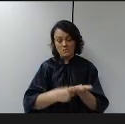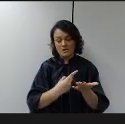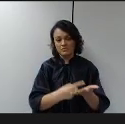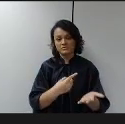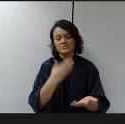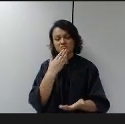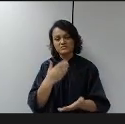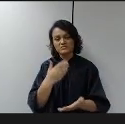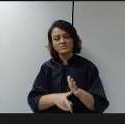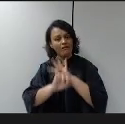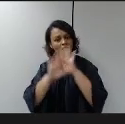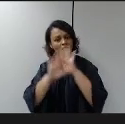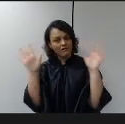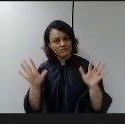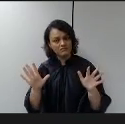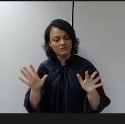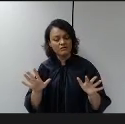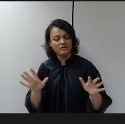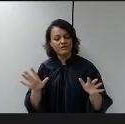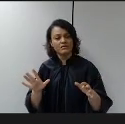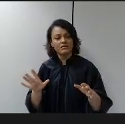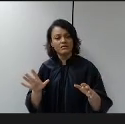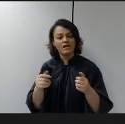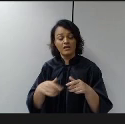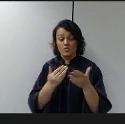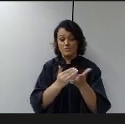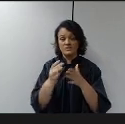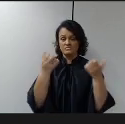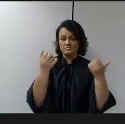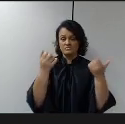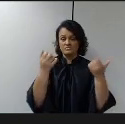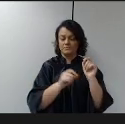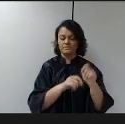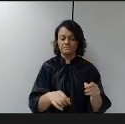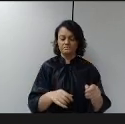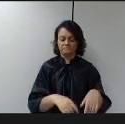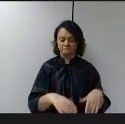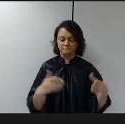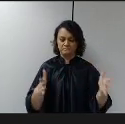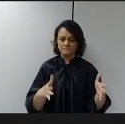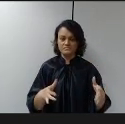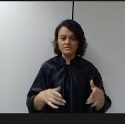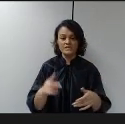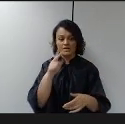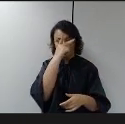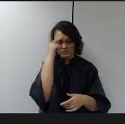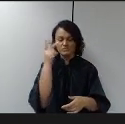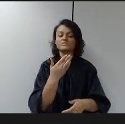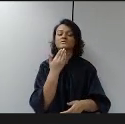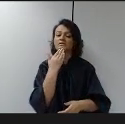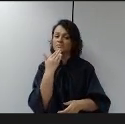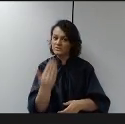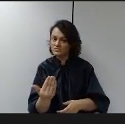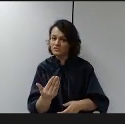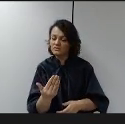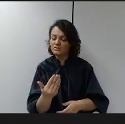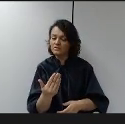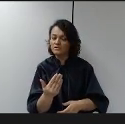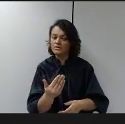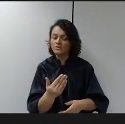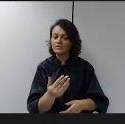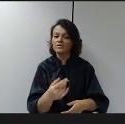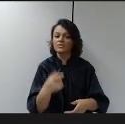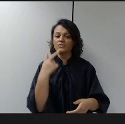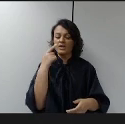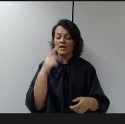expressamente assevera, abre aspas, os apelantes foram classificados em posição